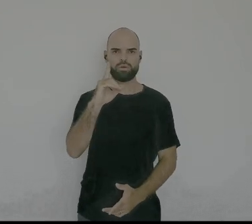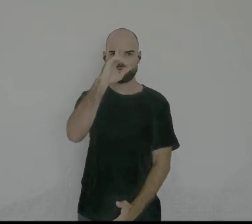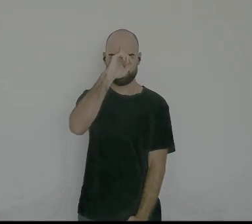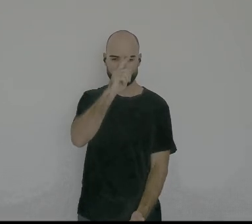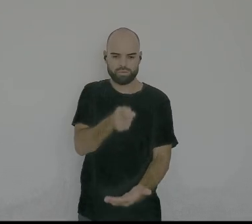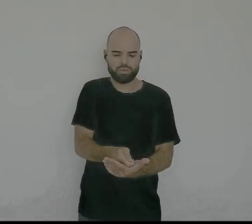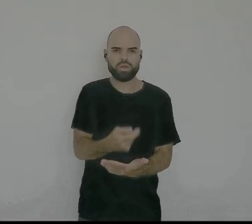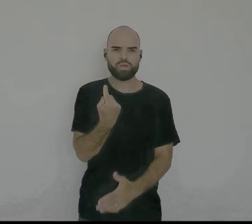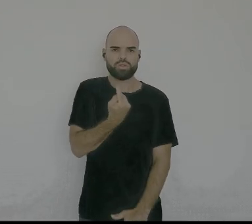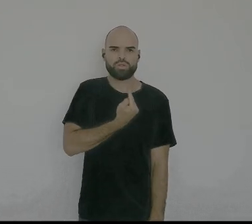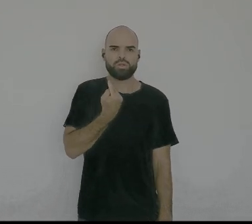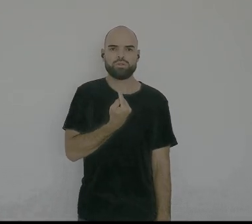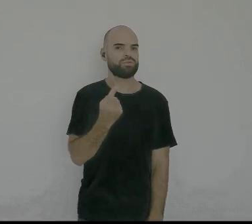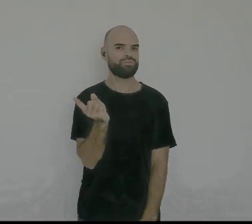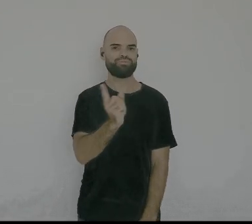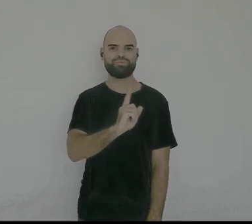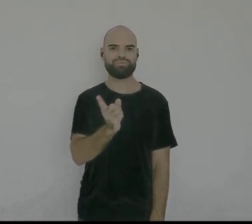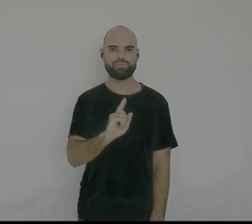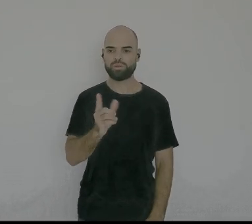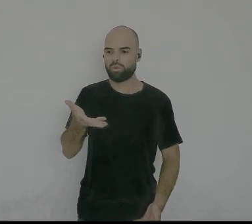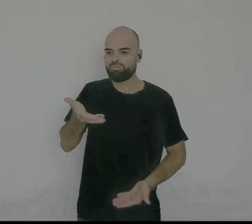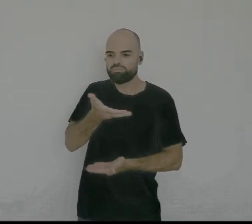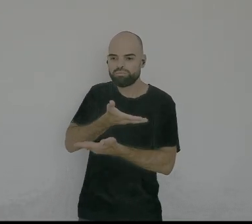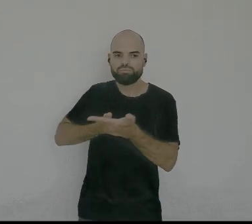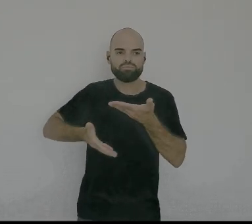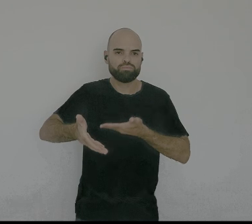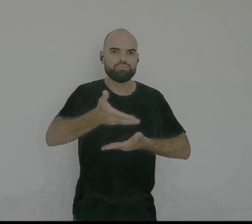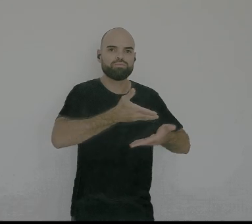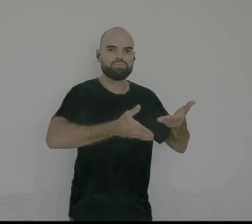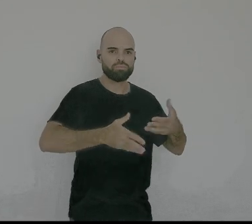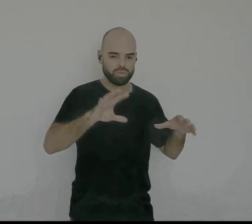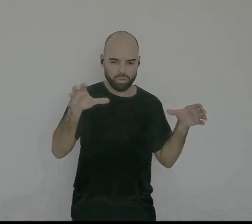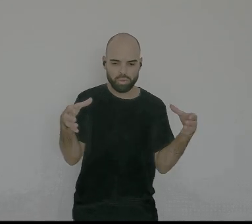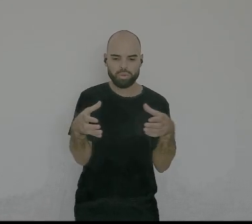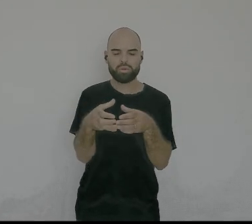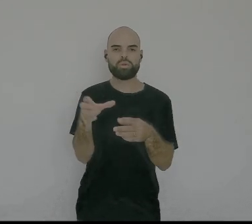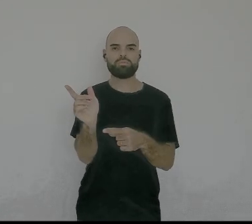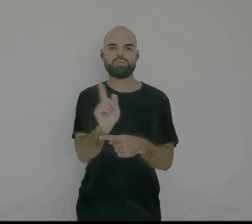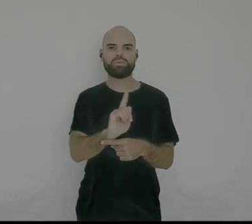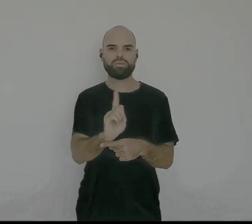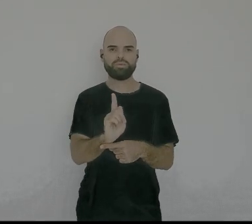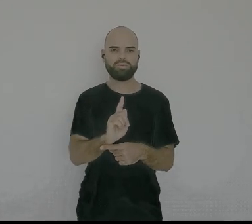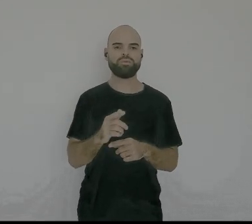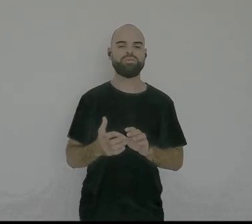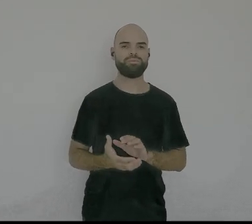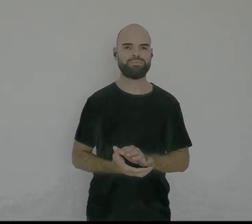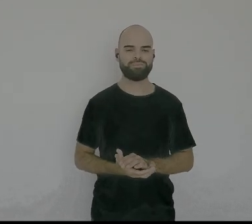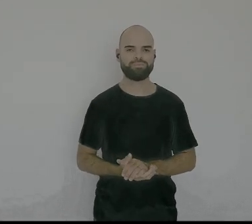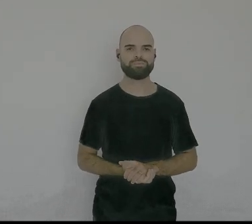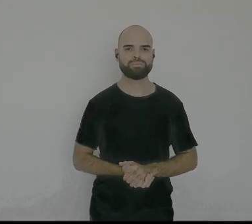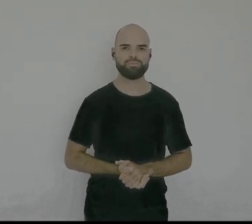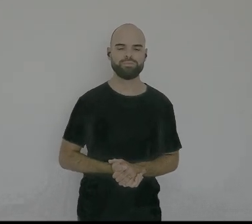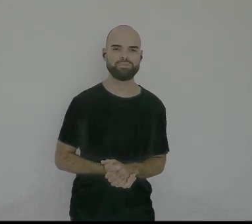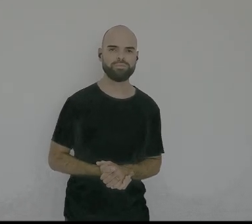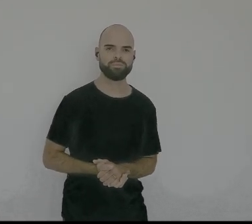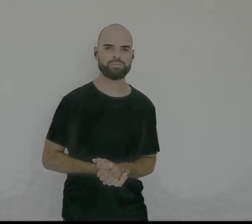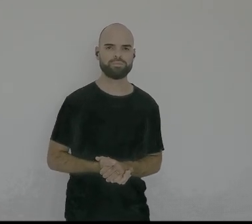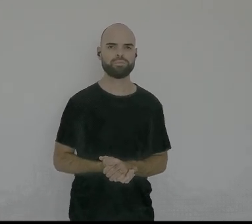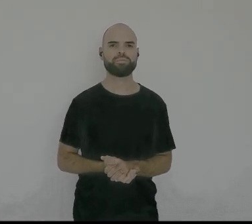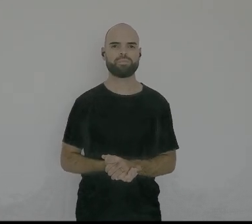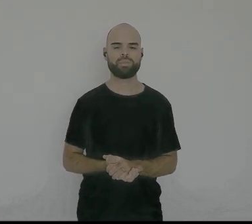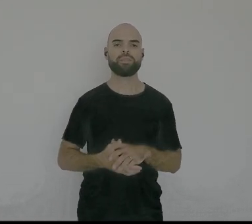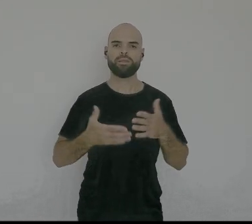de negociação e tomada de decisão coletiva sobre a distribuição e conteúdo das tarefas.